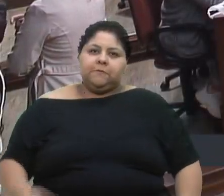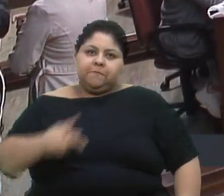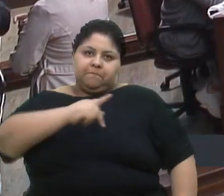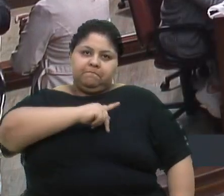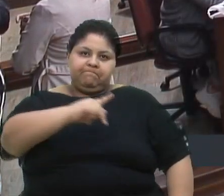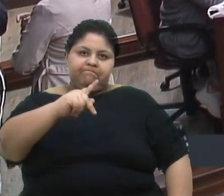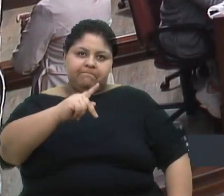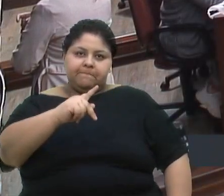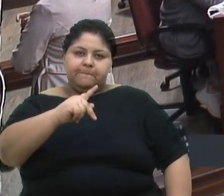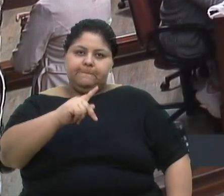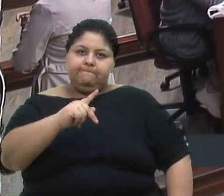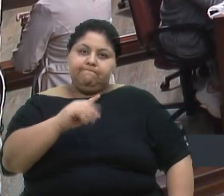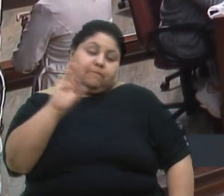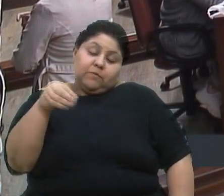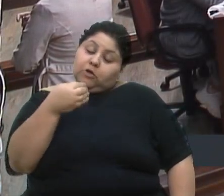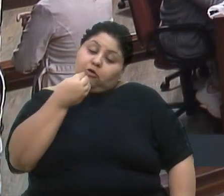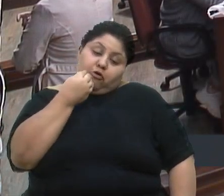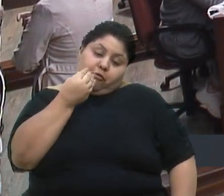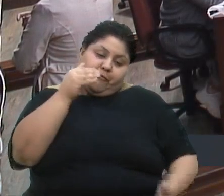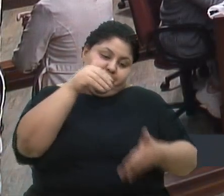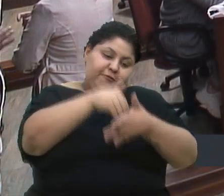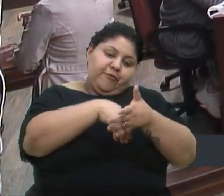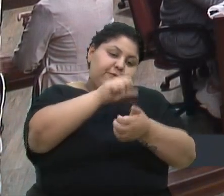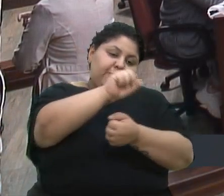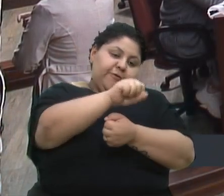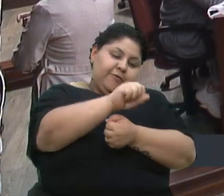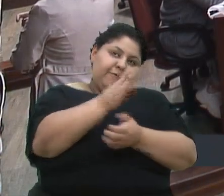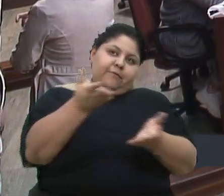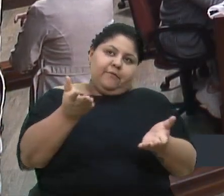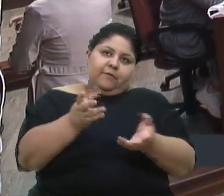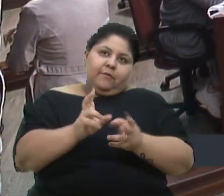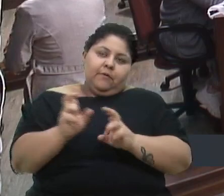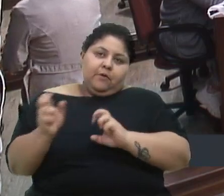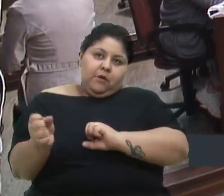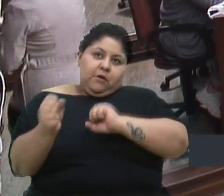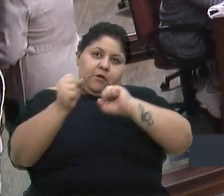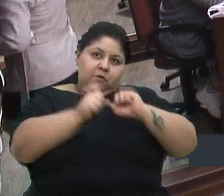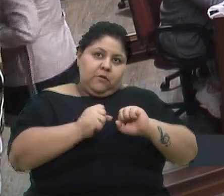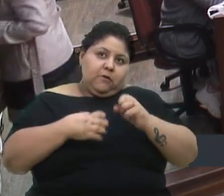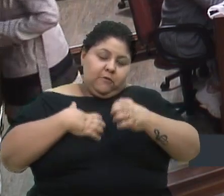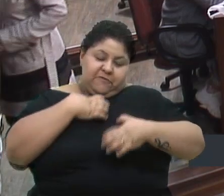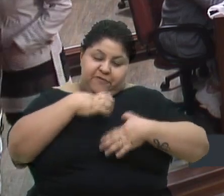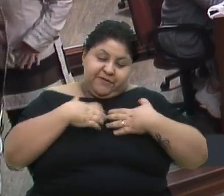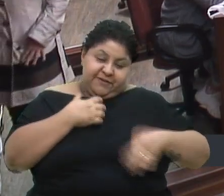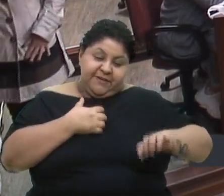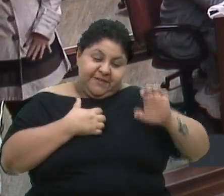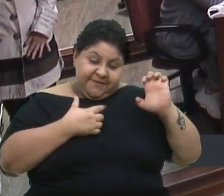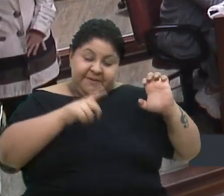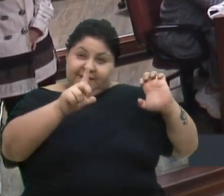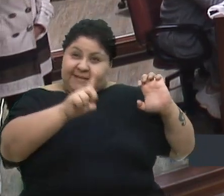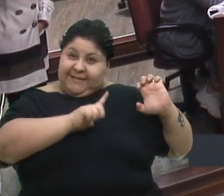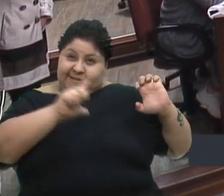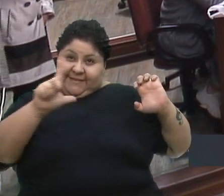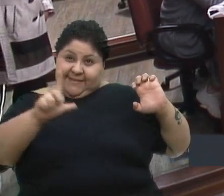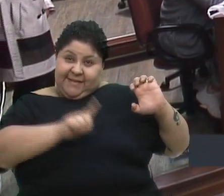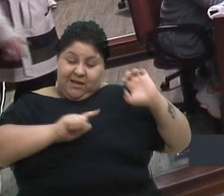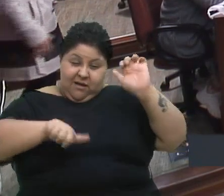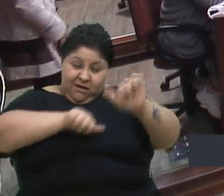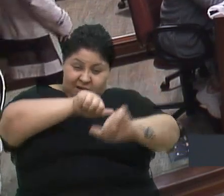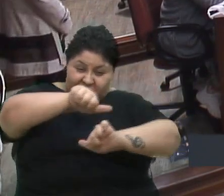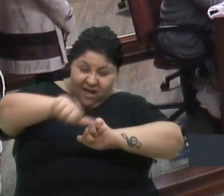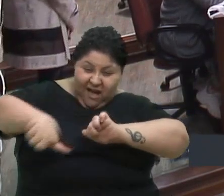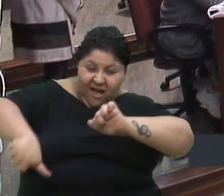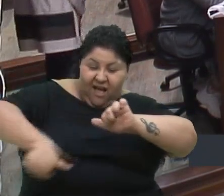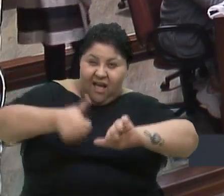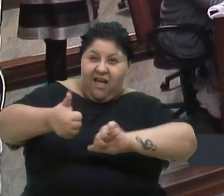Presidente, obviamente eu voto favorável e é o poder e a vontade que a esquerda tem de deturpar e distorcer